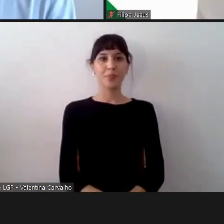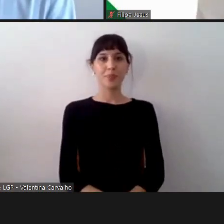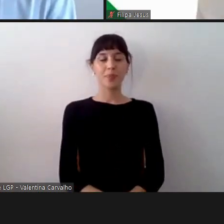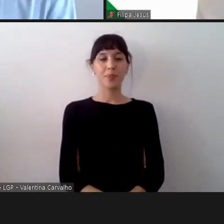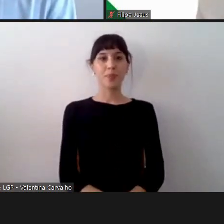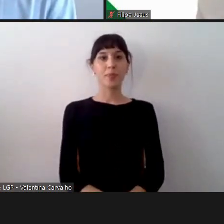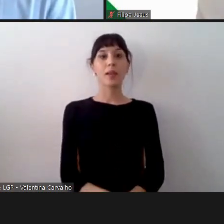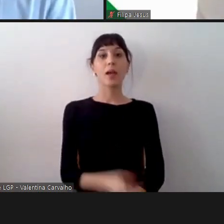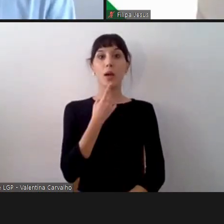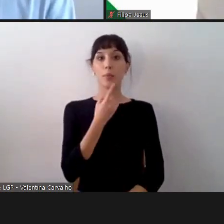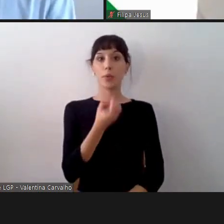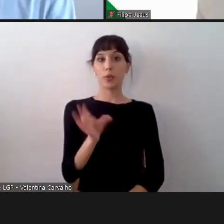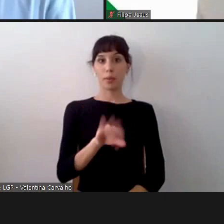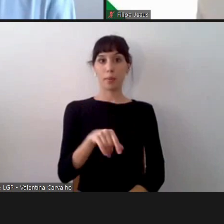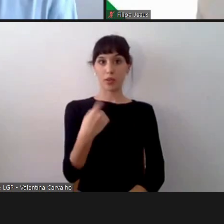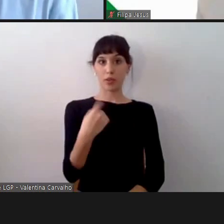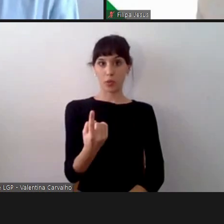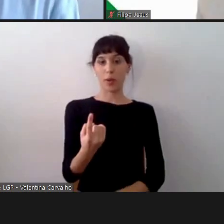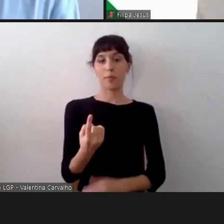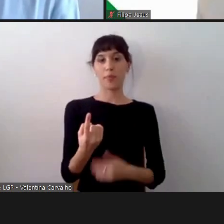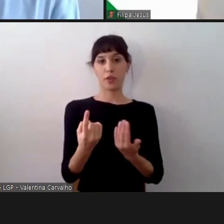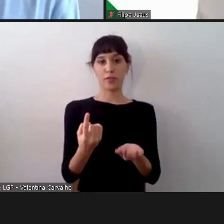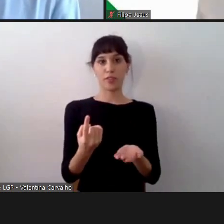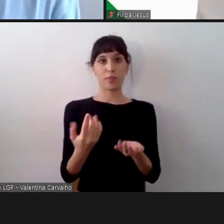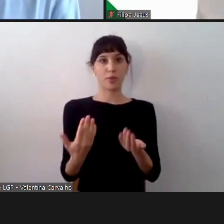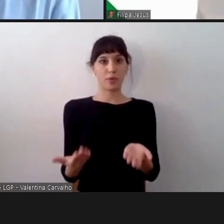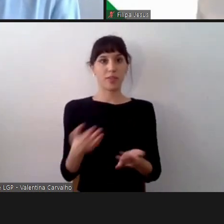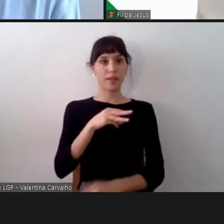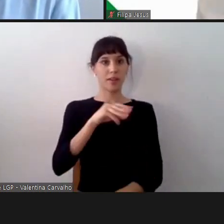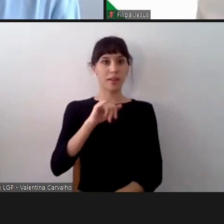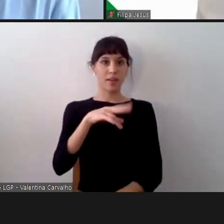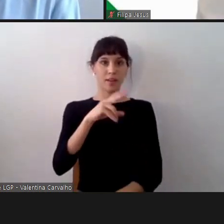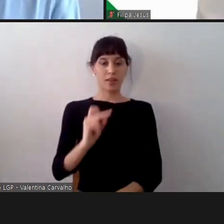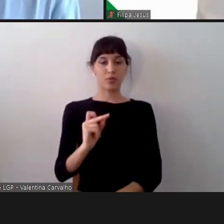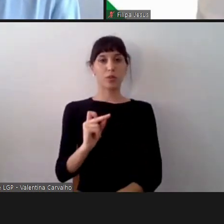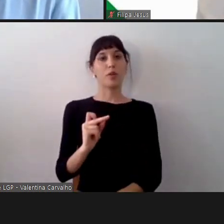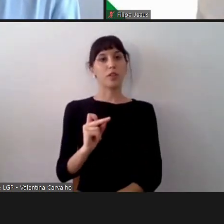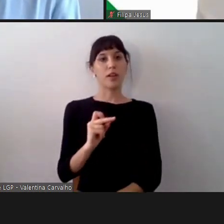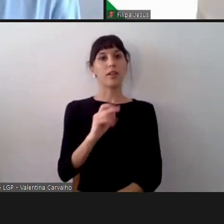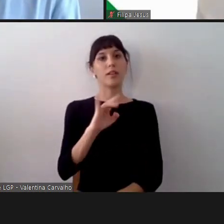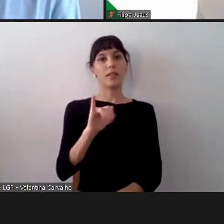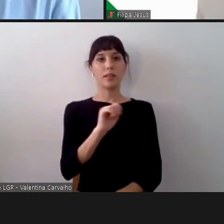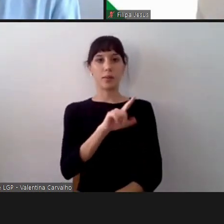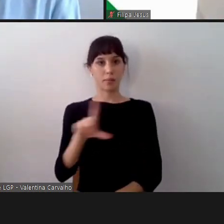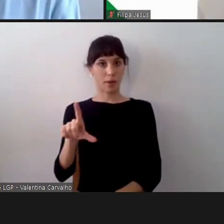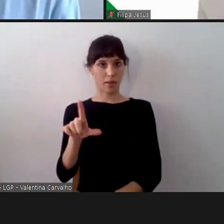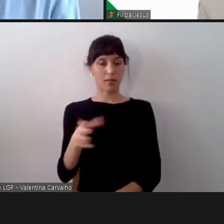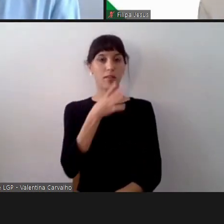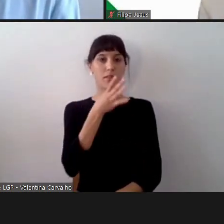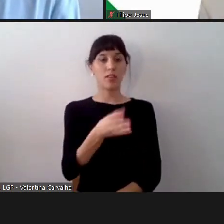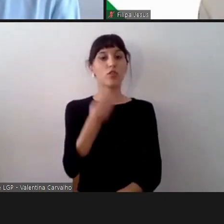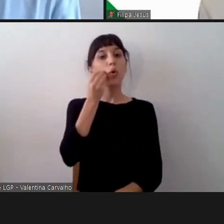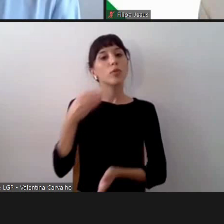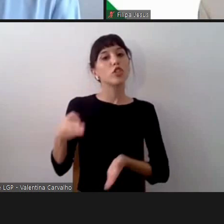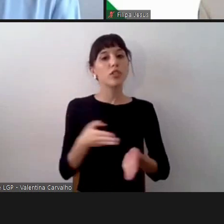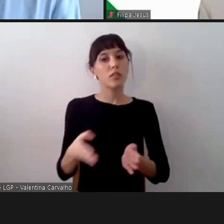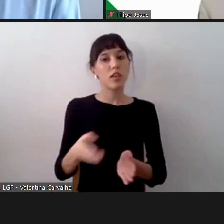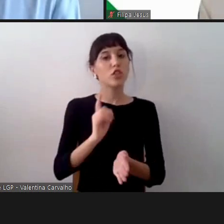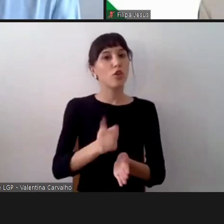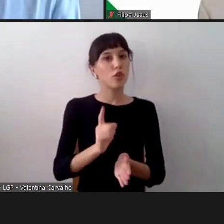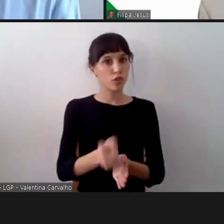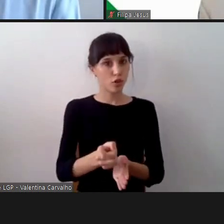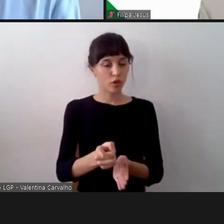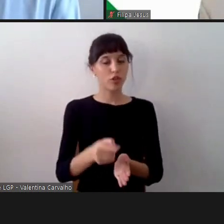uma questão, agora neste caso é da Maria Isabel Figueiredo, e que nos pergunta que estratégias irão ser